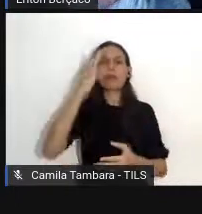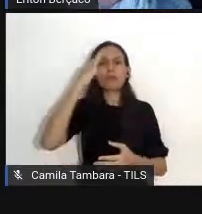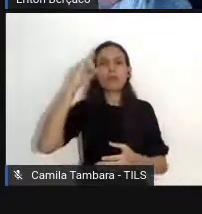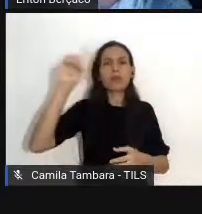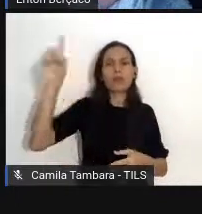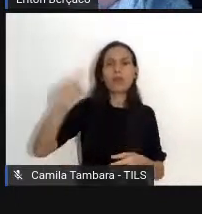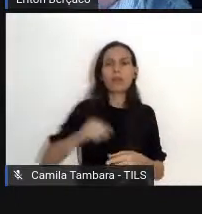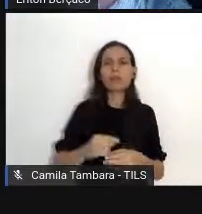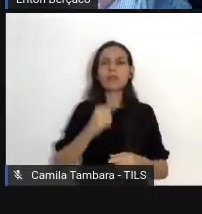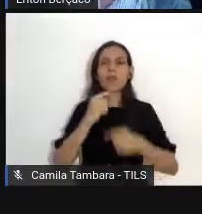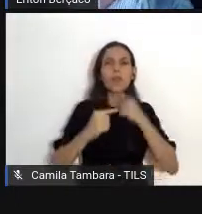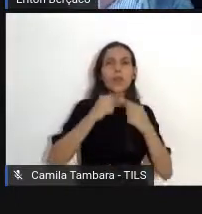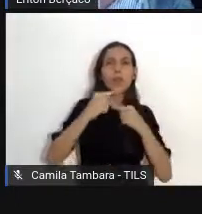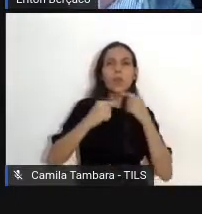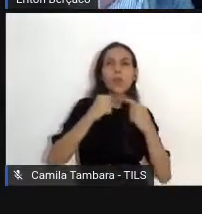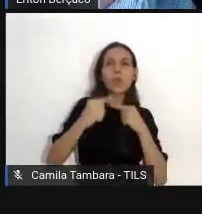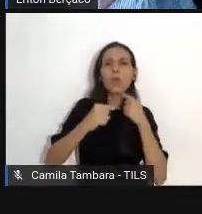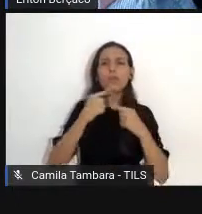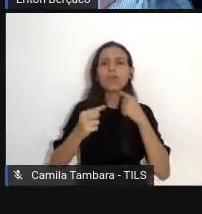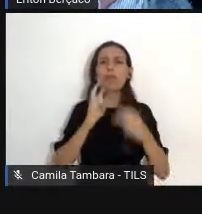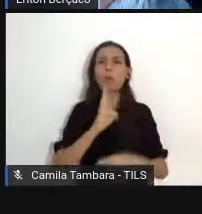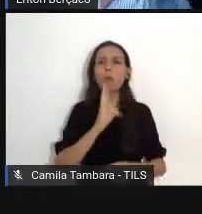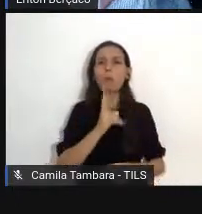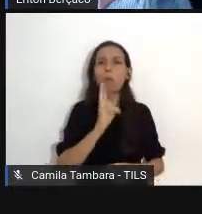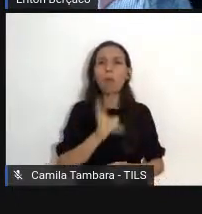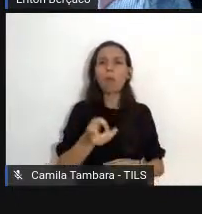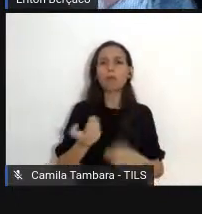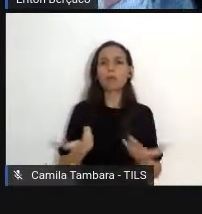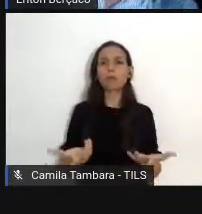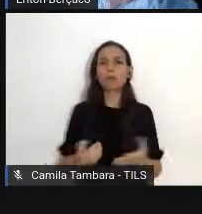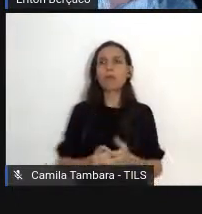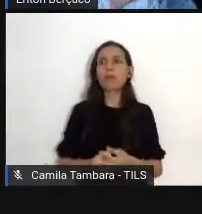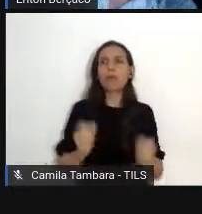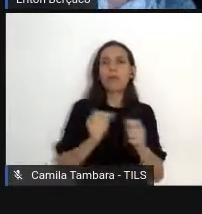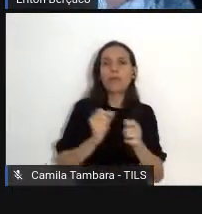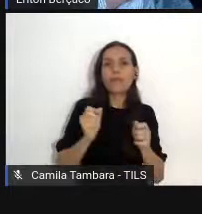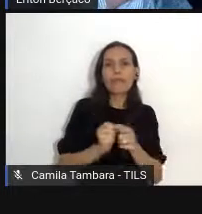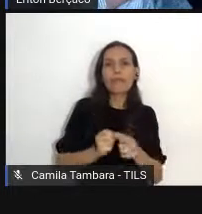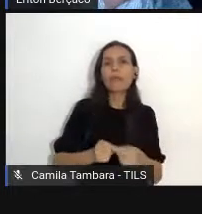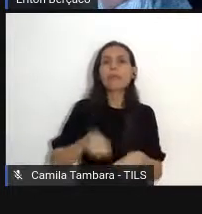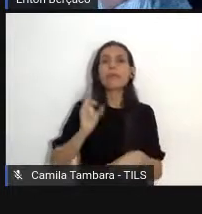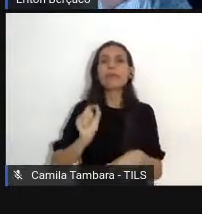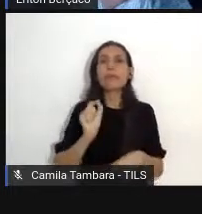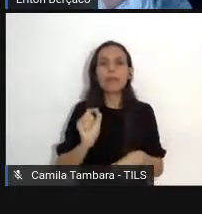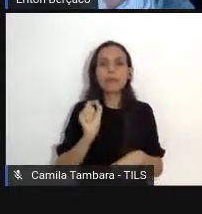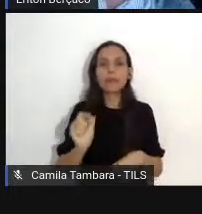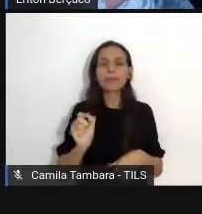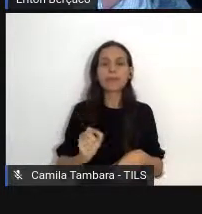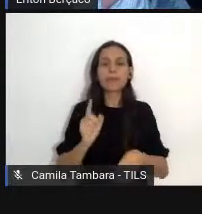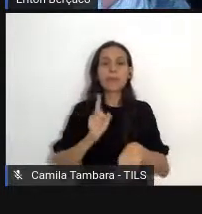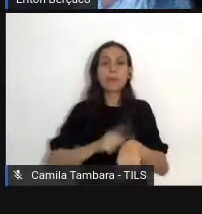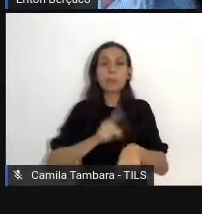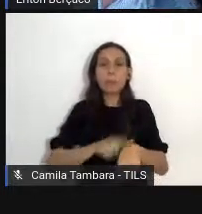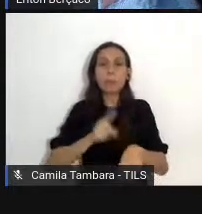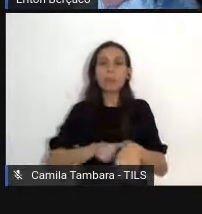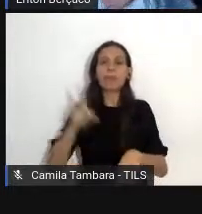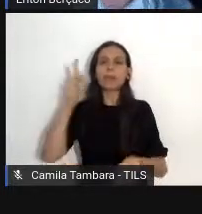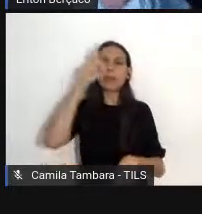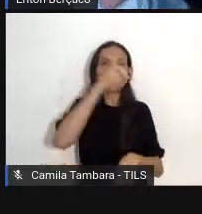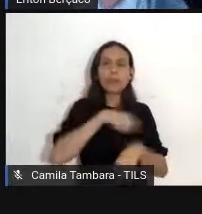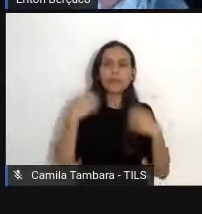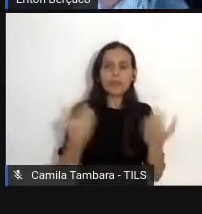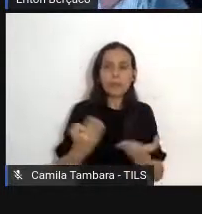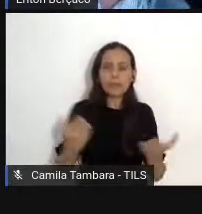dúvidas, resolver nossos problemas. Então, isso fez com que, nessa situação difícil, a gente está todo